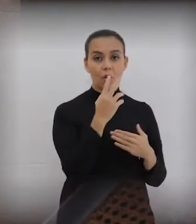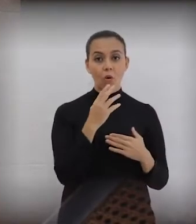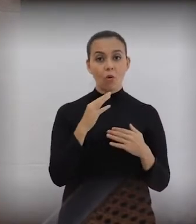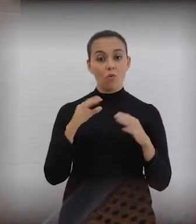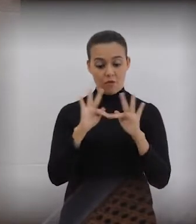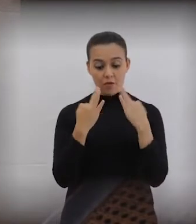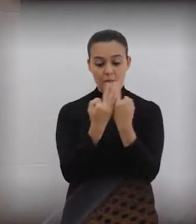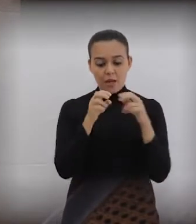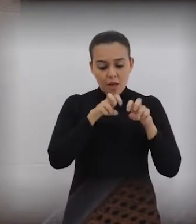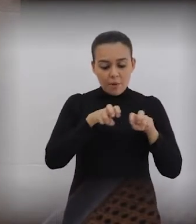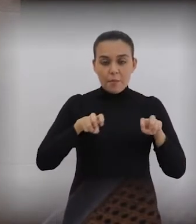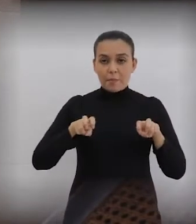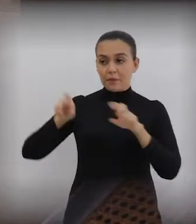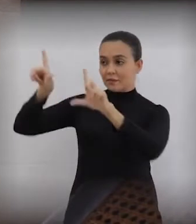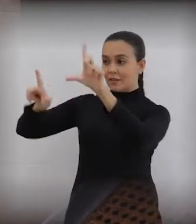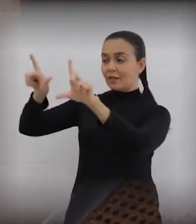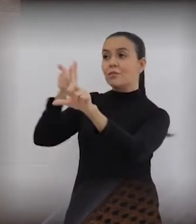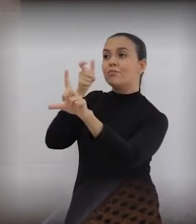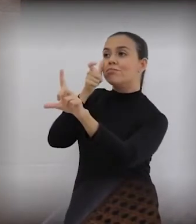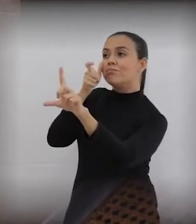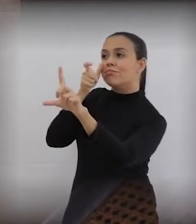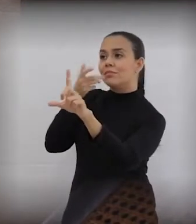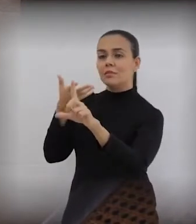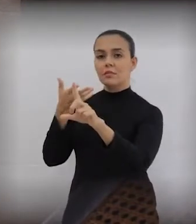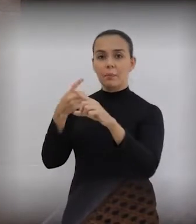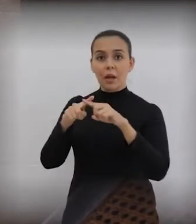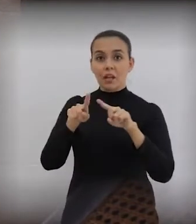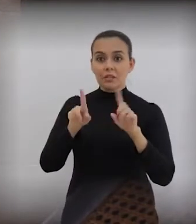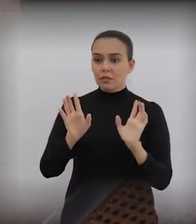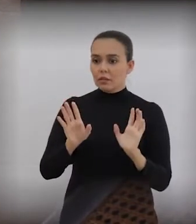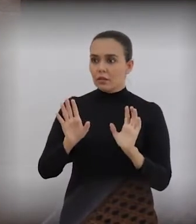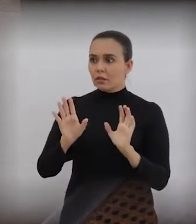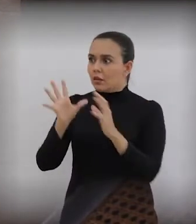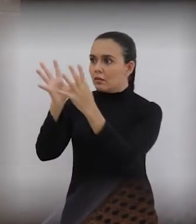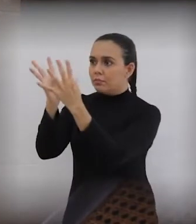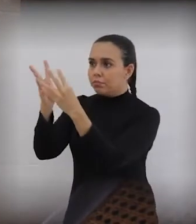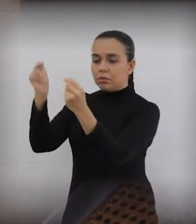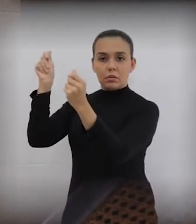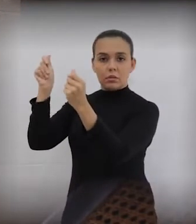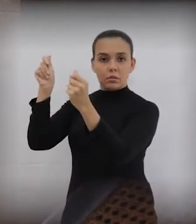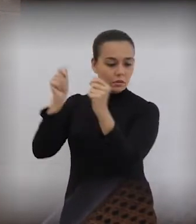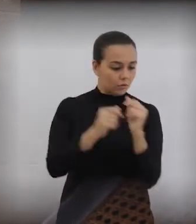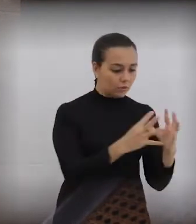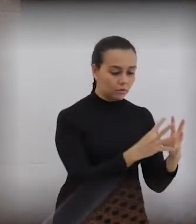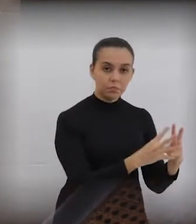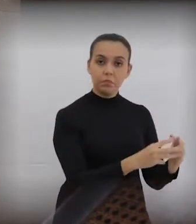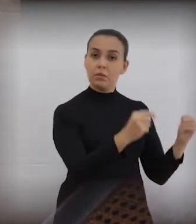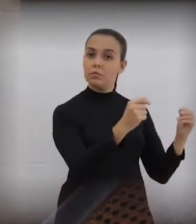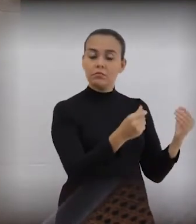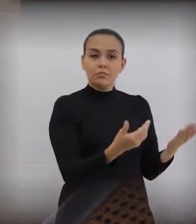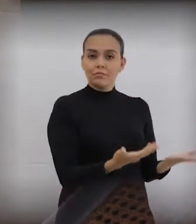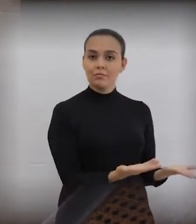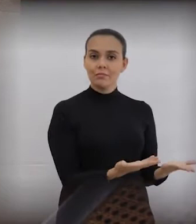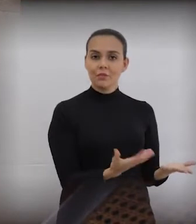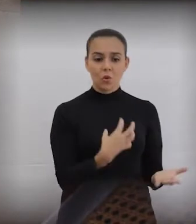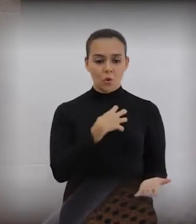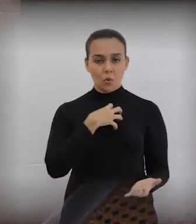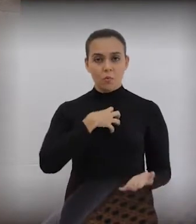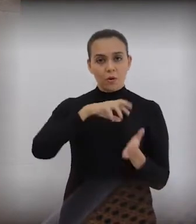novela de noite. E esse cenário foi se diluindo não só por questões históricas também, né? Sei